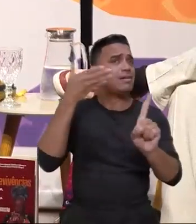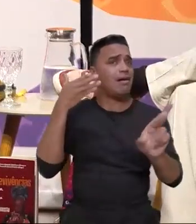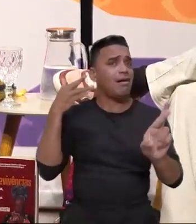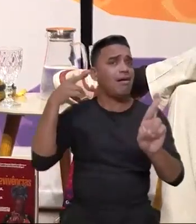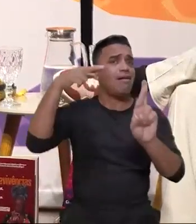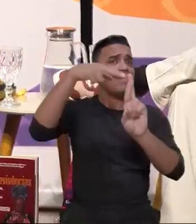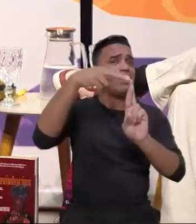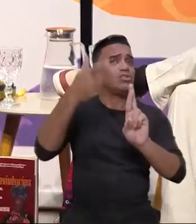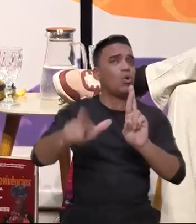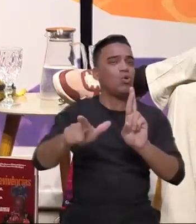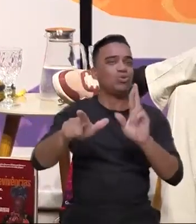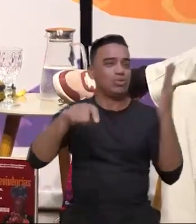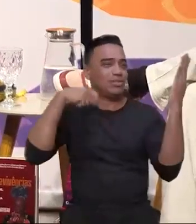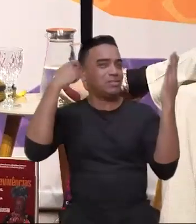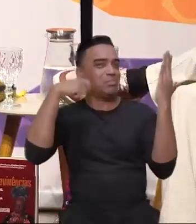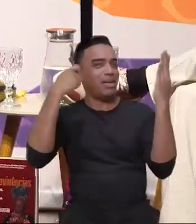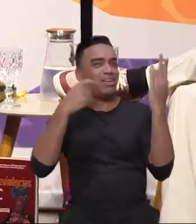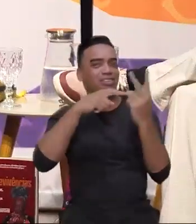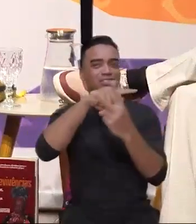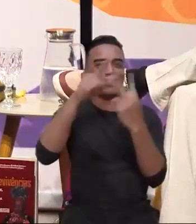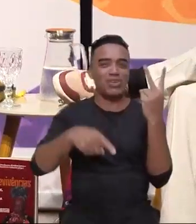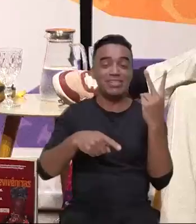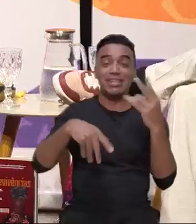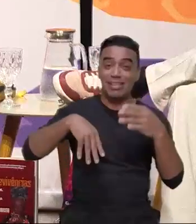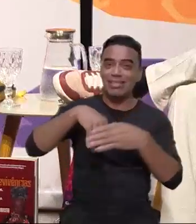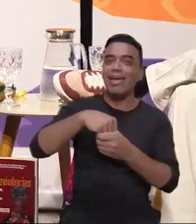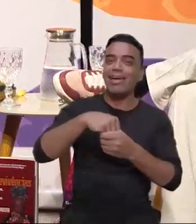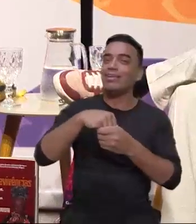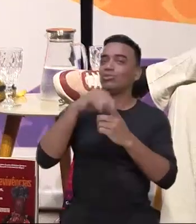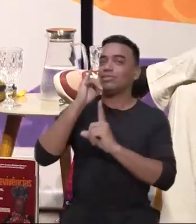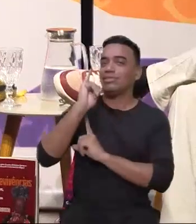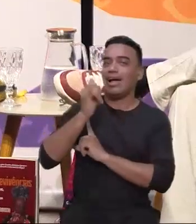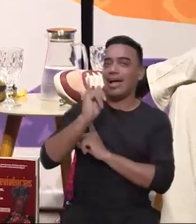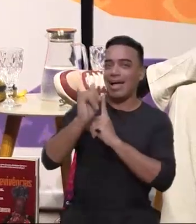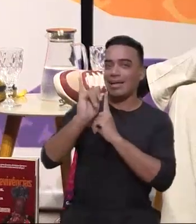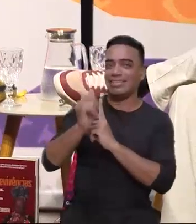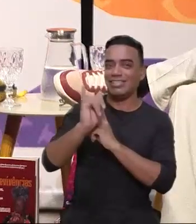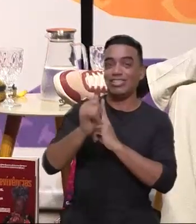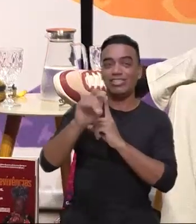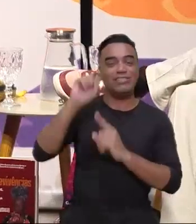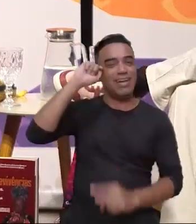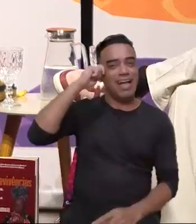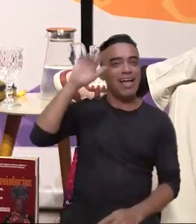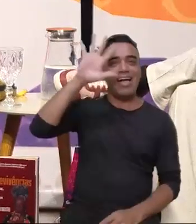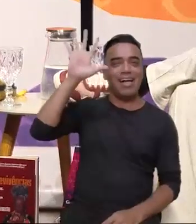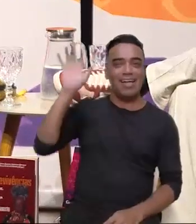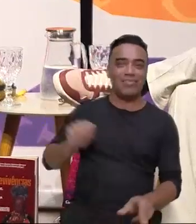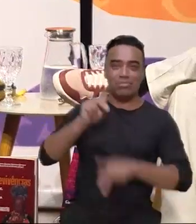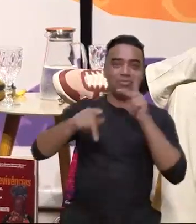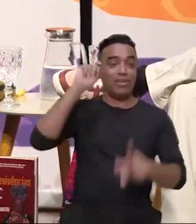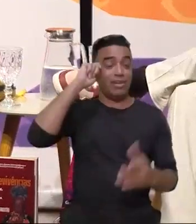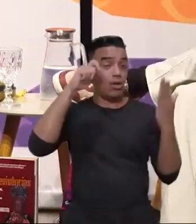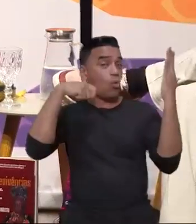em dois espelhos a partir das narrativas cosmogônicas africanas, que é o